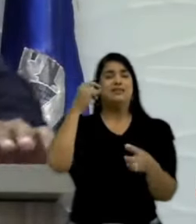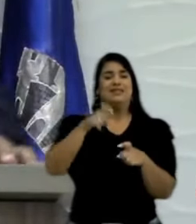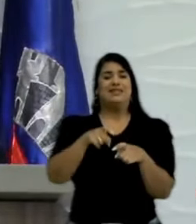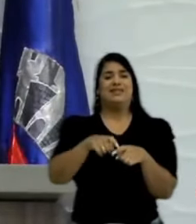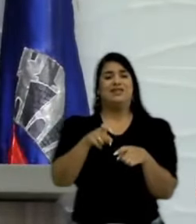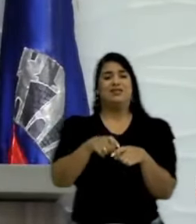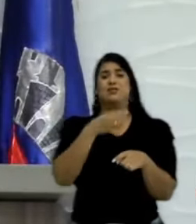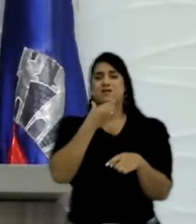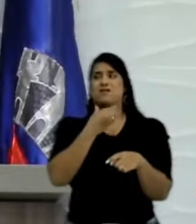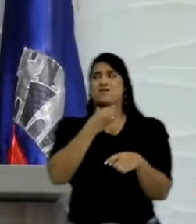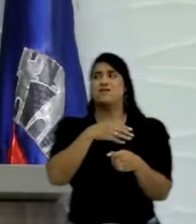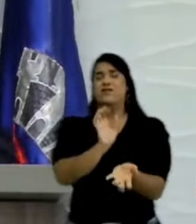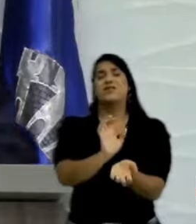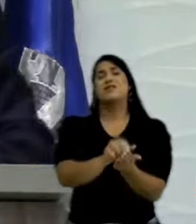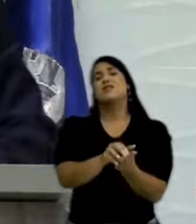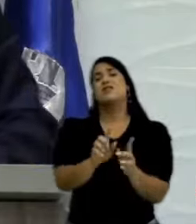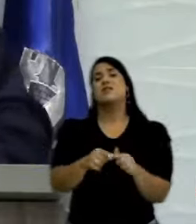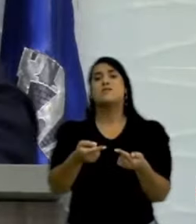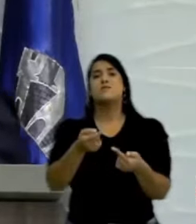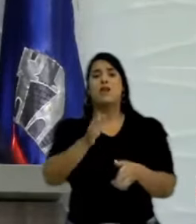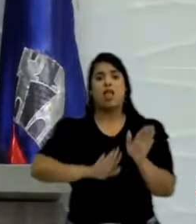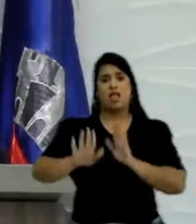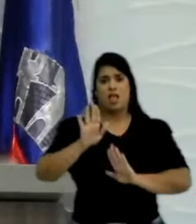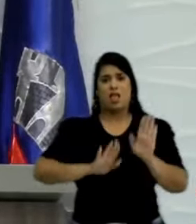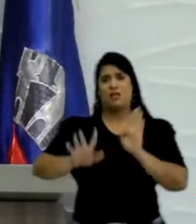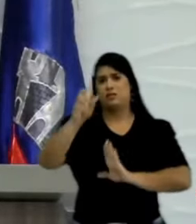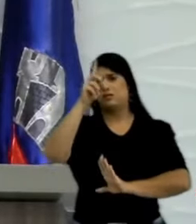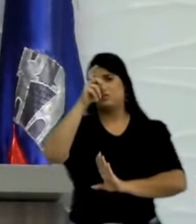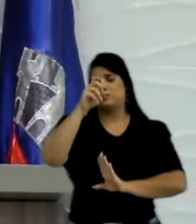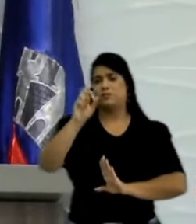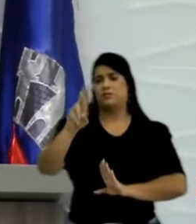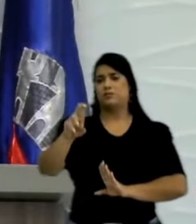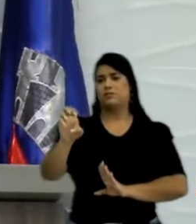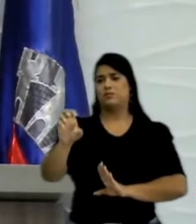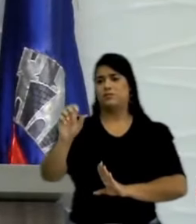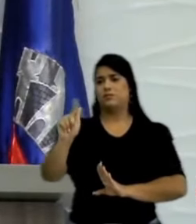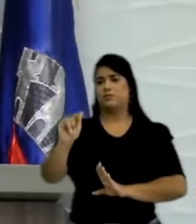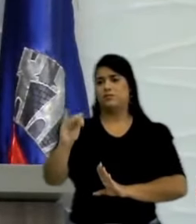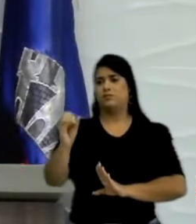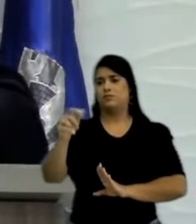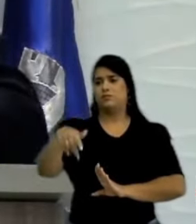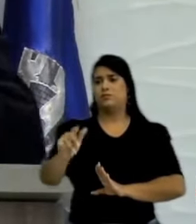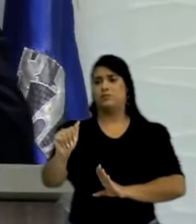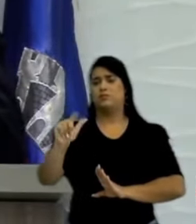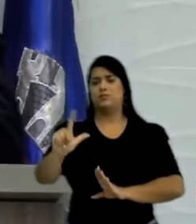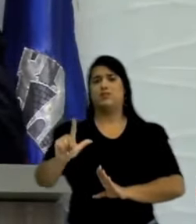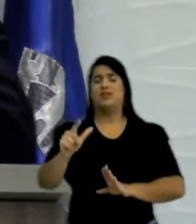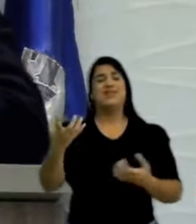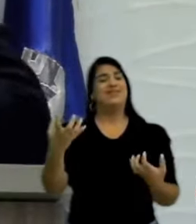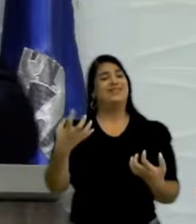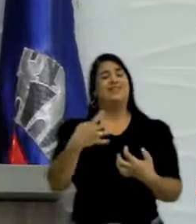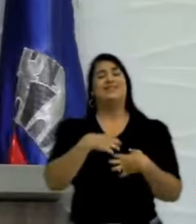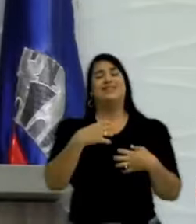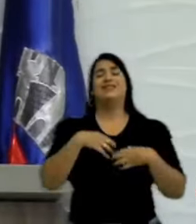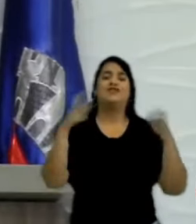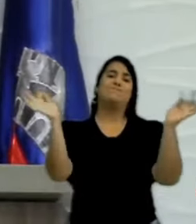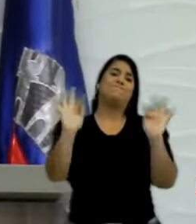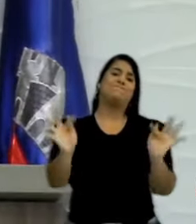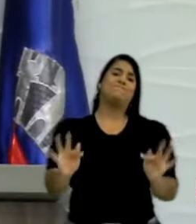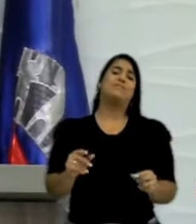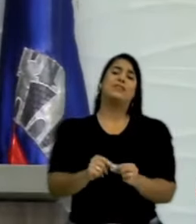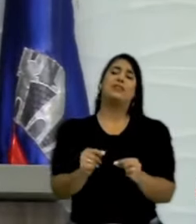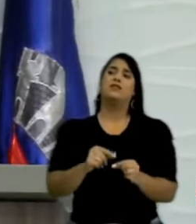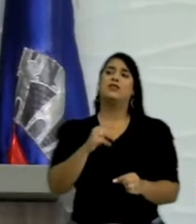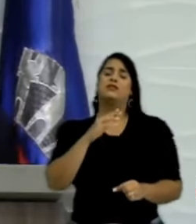Esse médico está em Recife, mas ele atende no regional. Para ele tirar um lá do corredor. Eu me sinto feliz. Eu faço isso